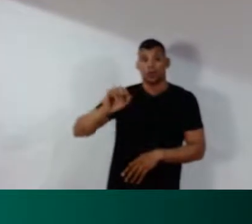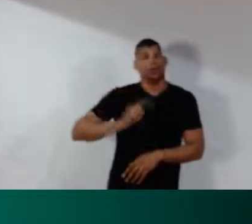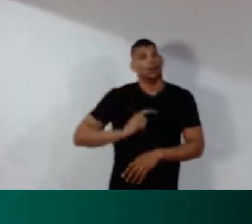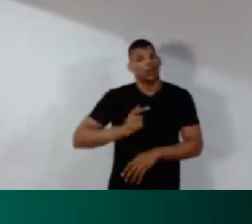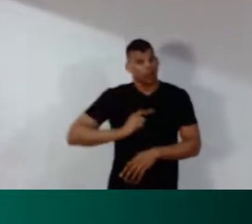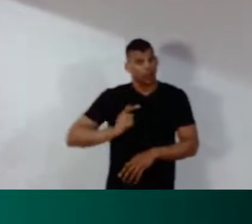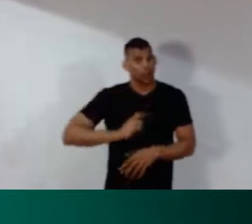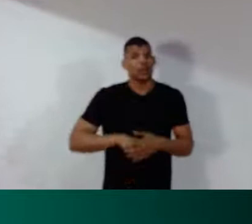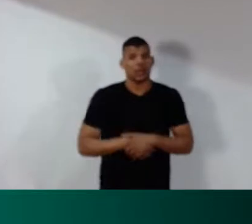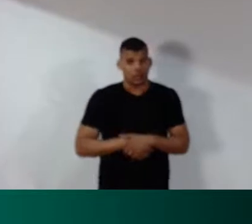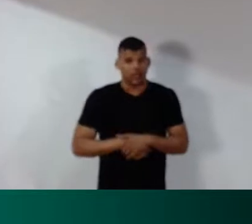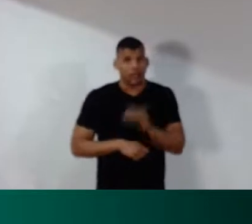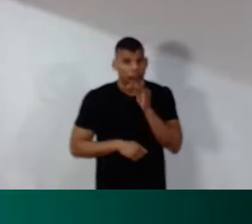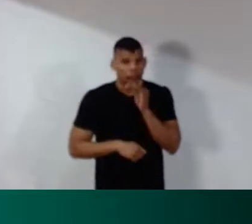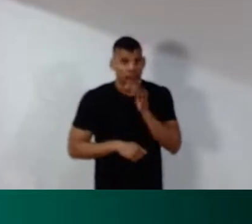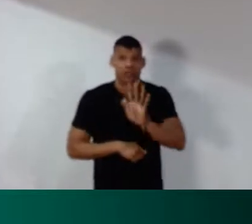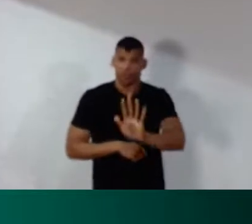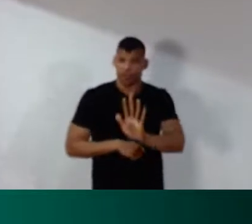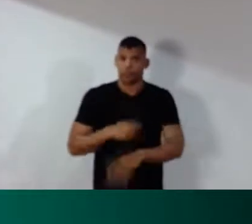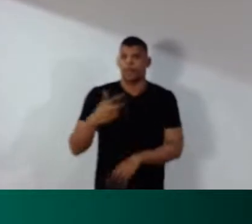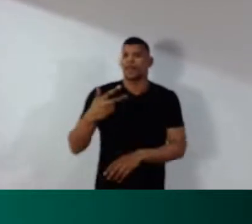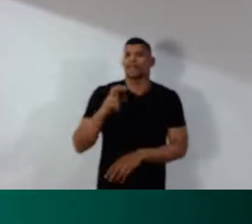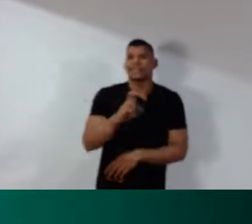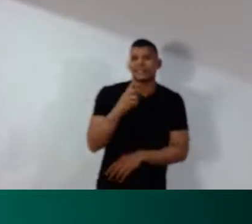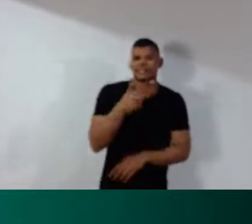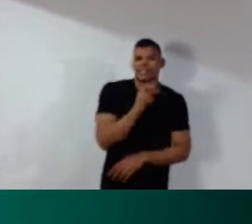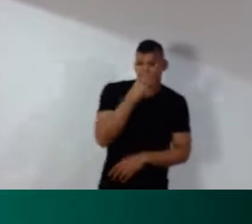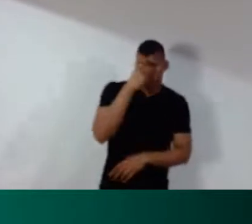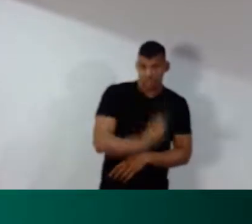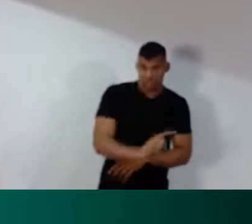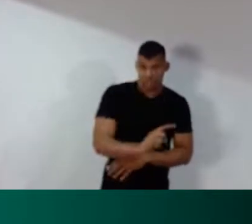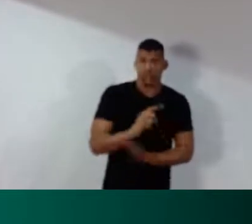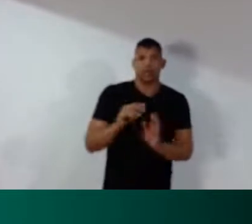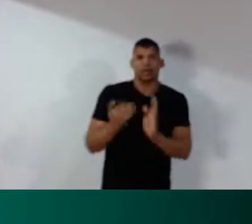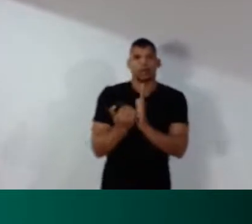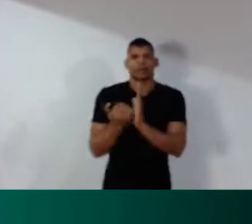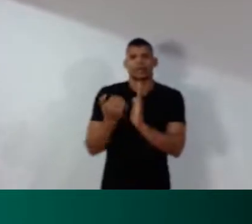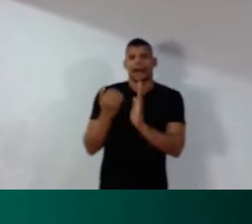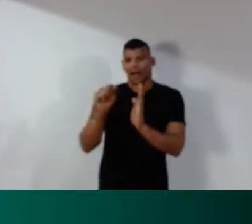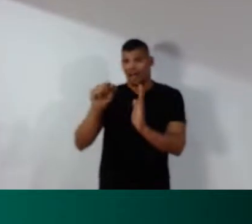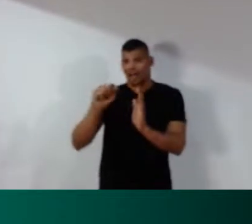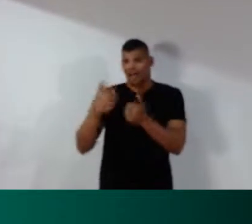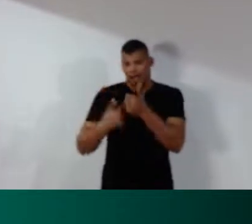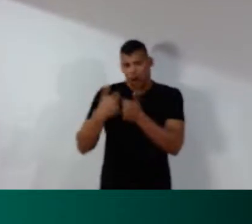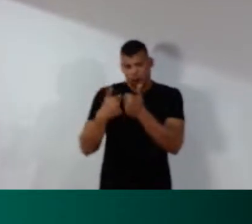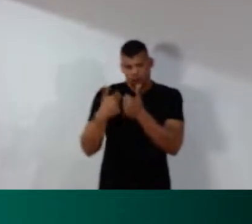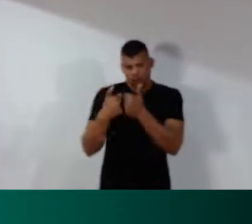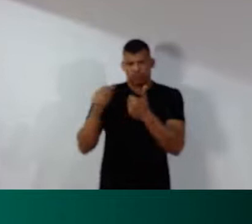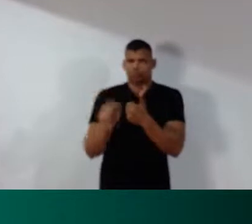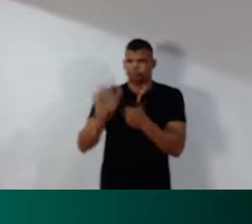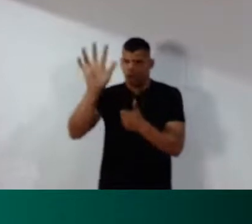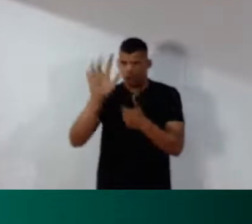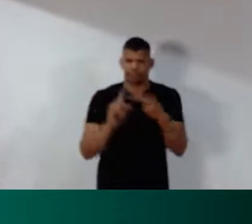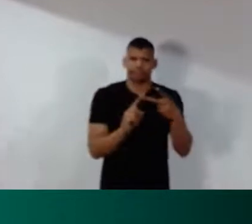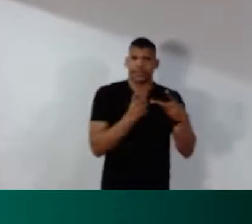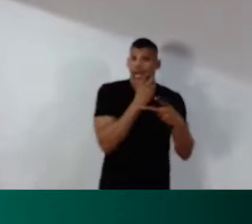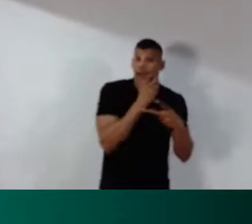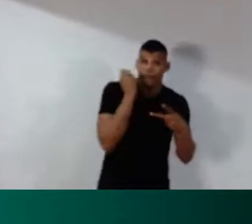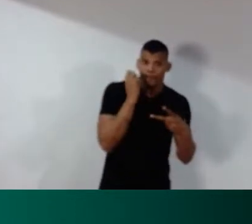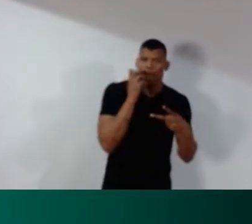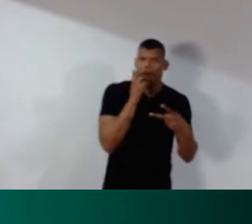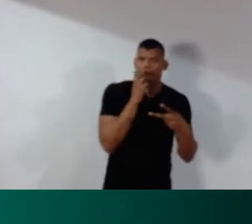Então daqui a 30 dias subiu hoje a gasolina Daqui a 15 e 30 dias vai subir o arroz vai subir o pão vai